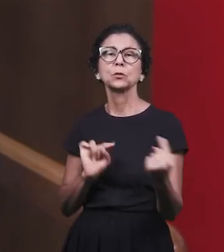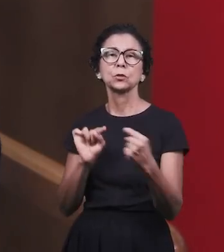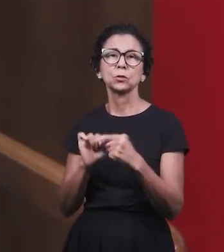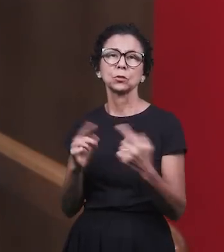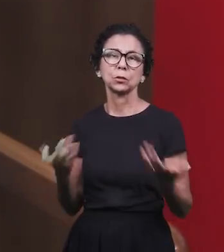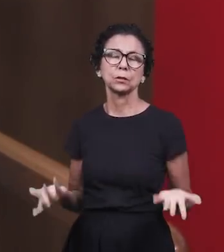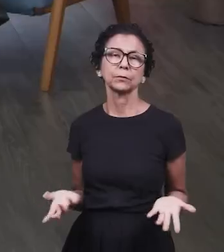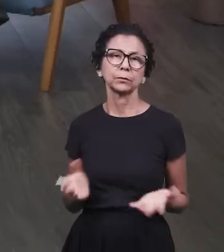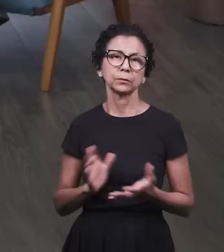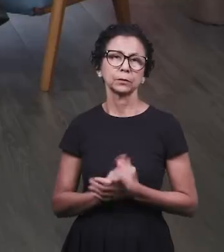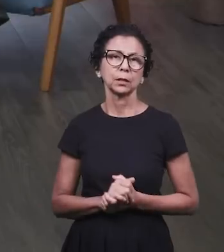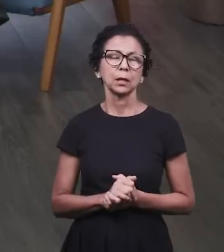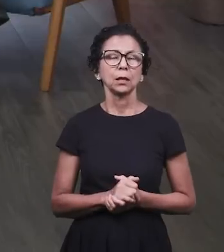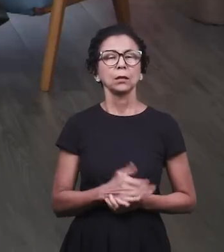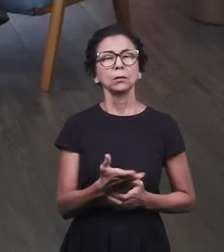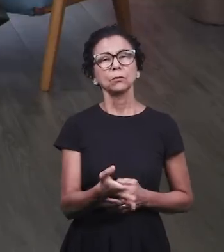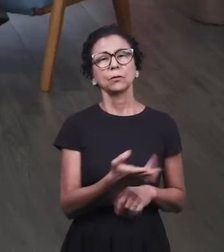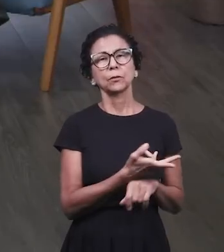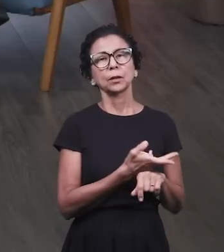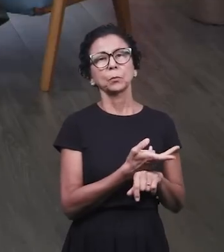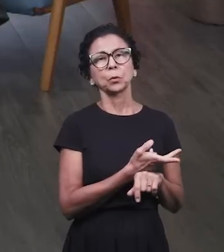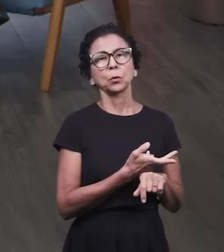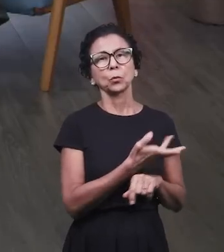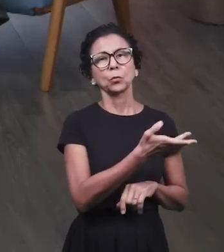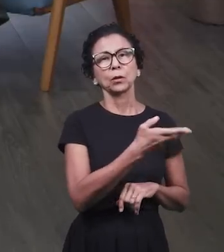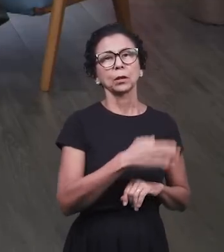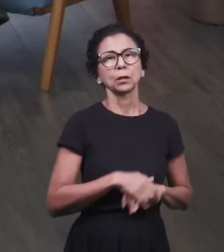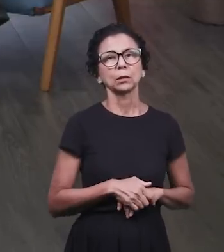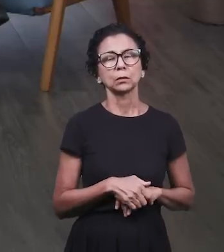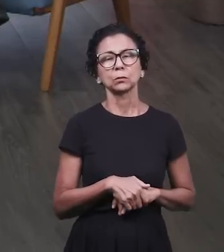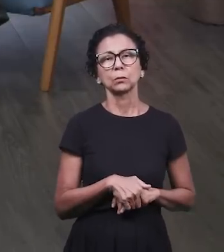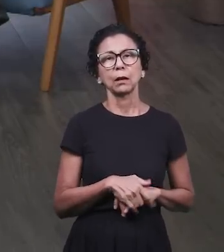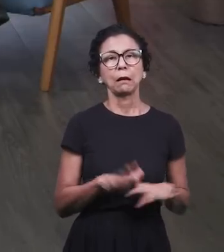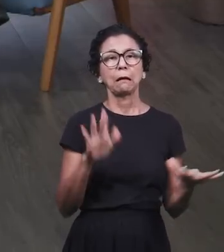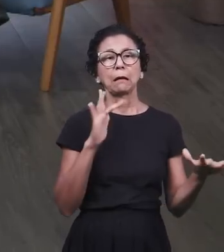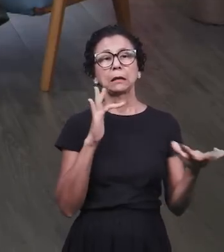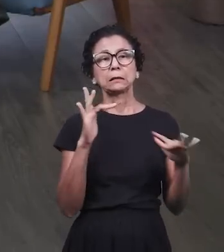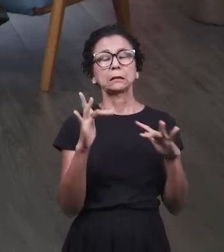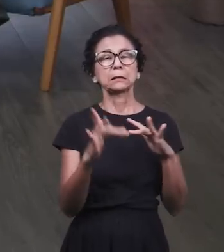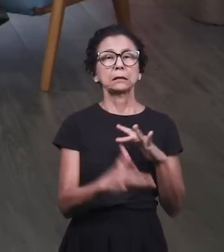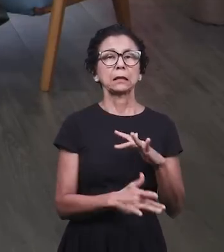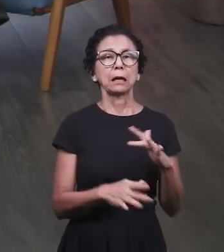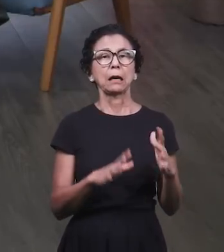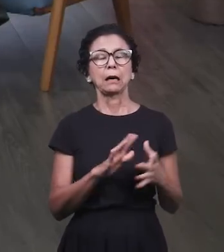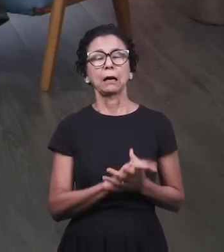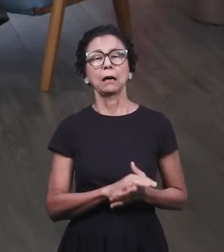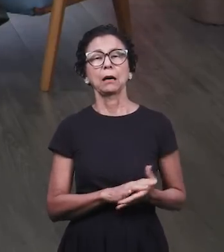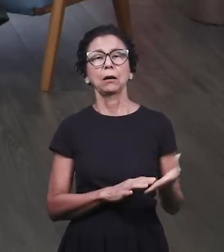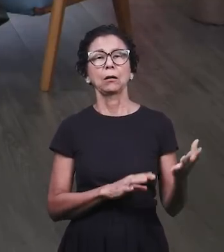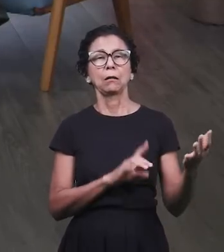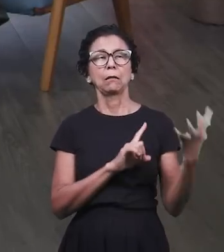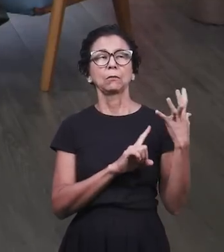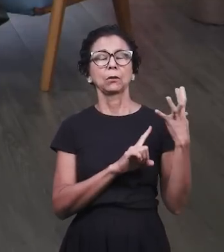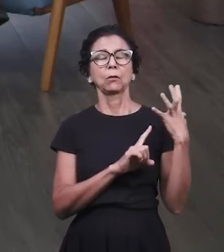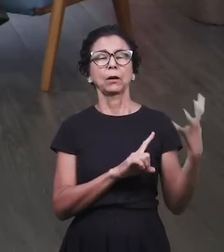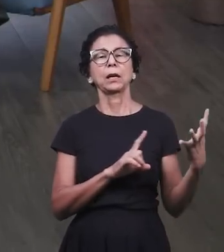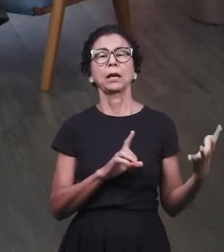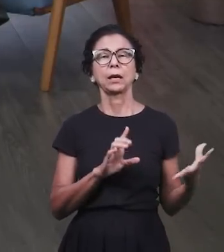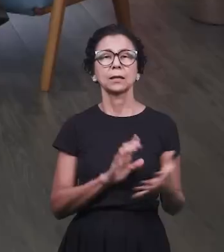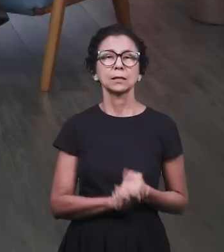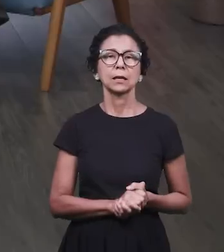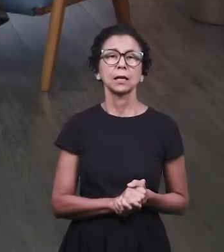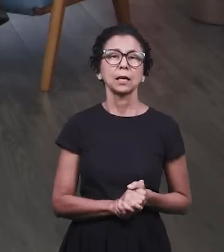da novidade, daquilo que está numa rede social, de uma ideologia. Eu não vou